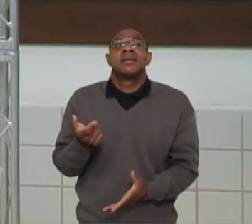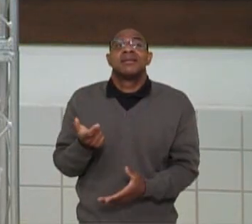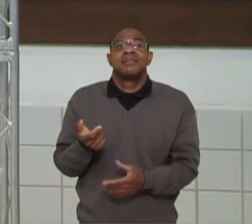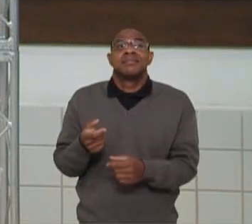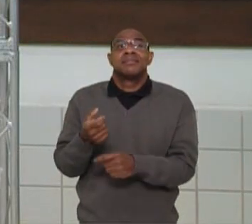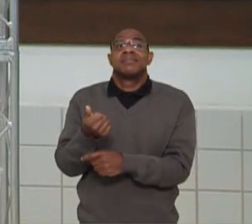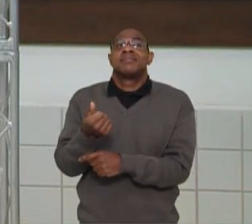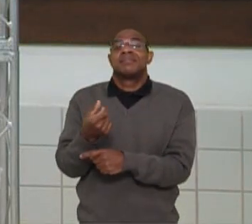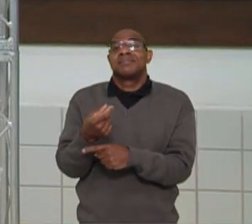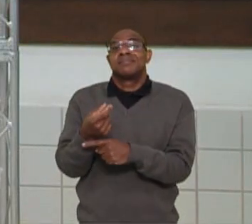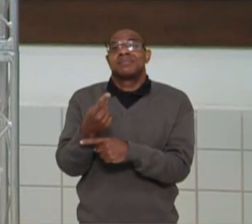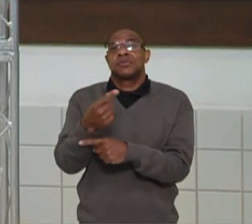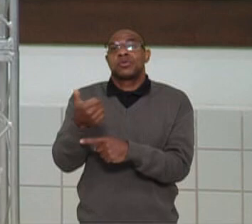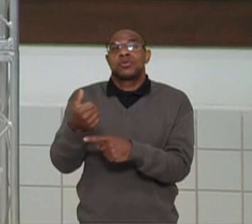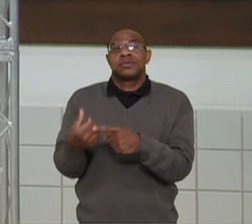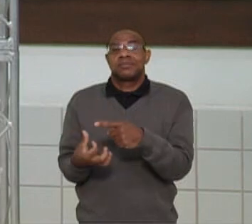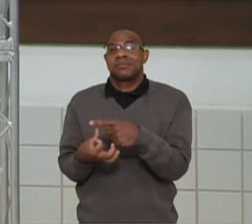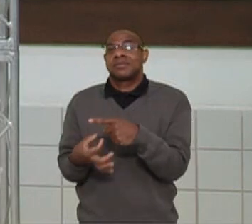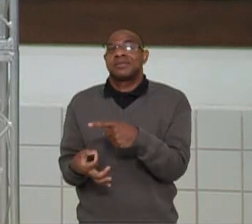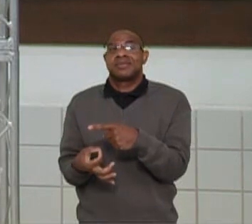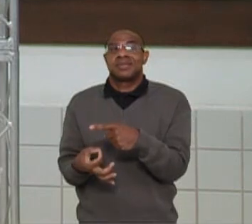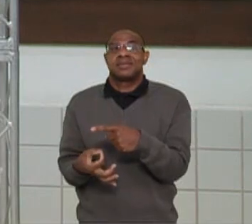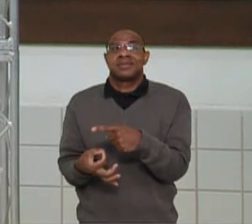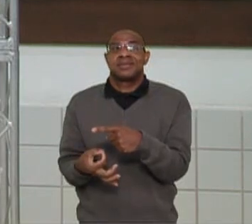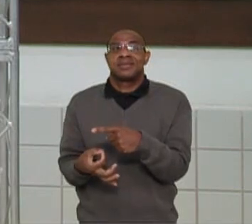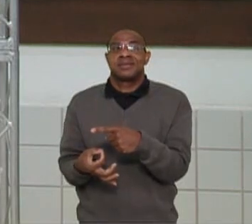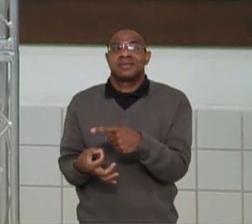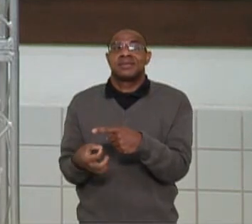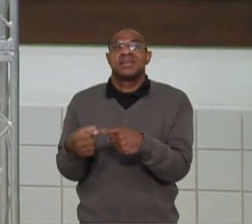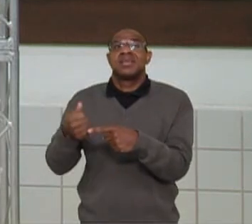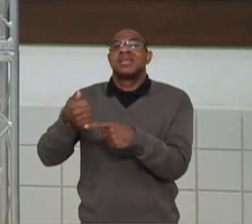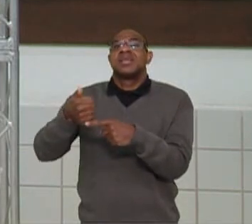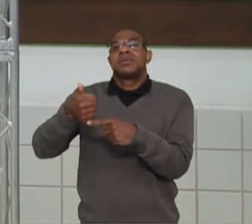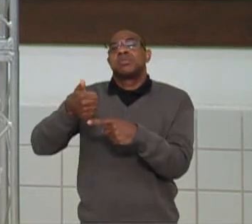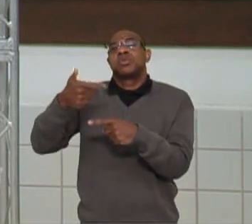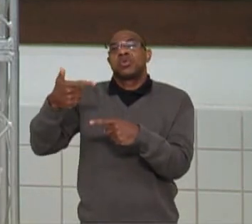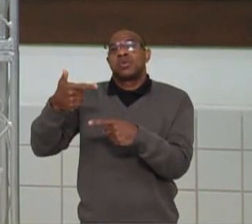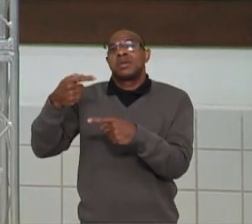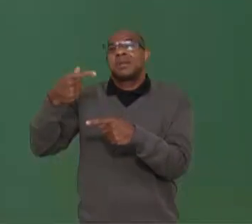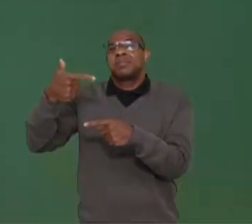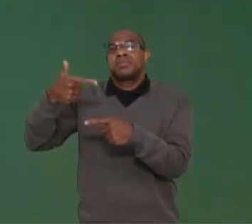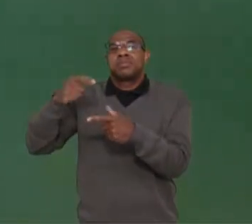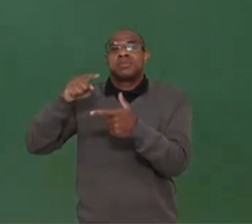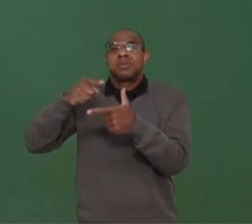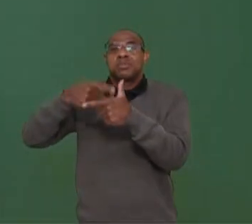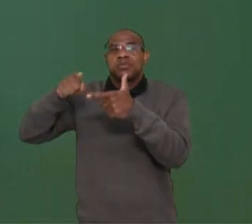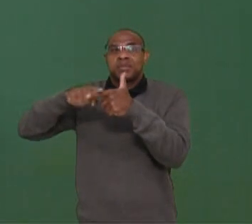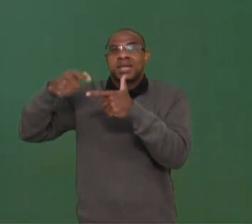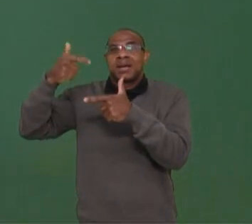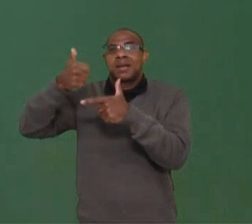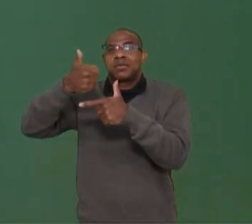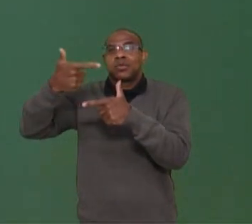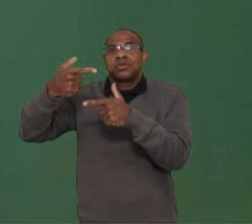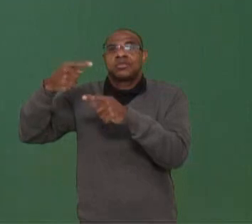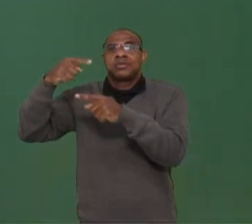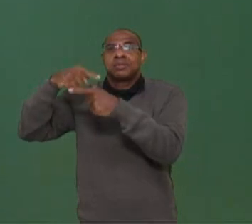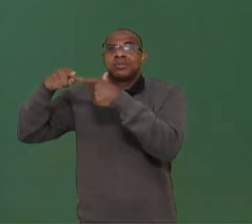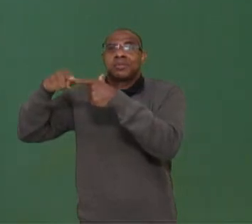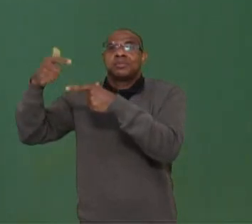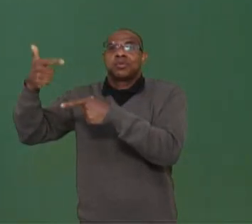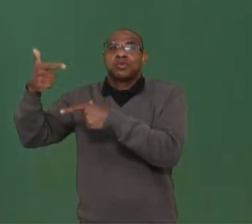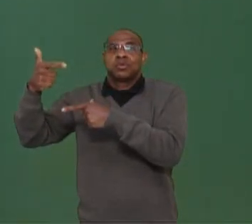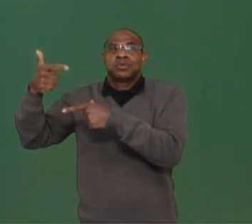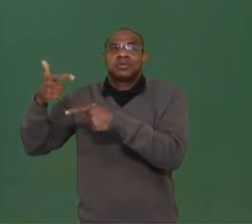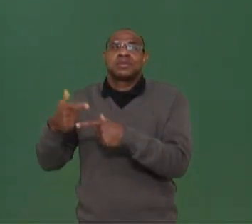em 60 números. Se eu simplificar isso aqui tudo por 2, ou então por 6, se eu fizer o processo de simplificação, eu vou chegar